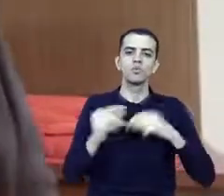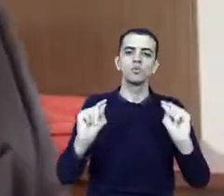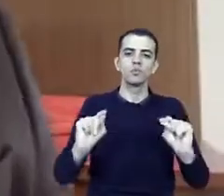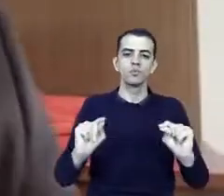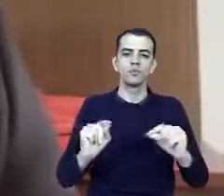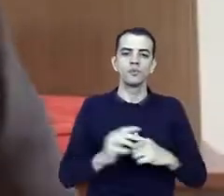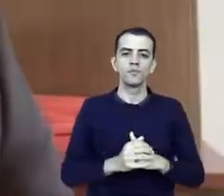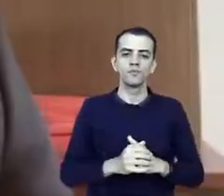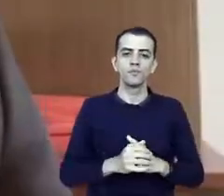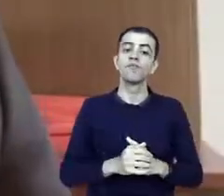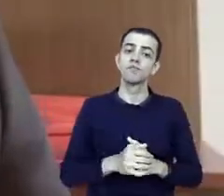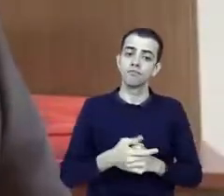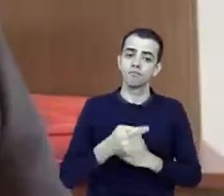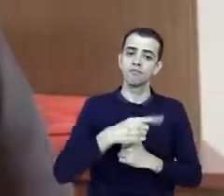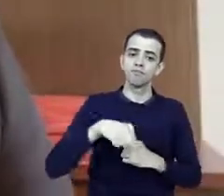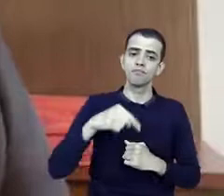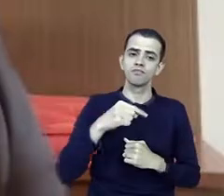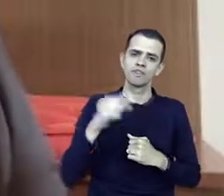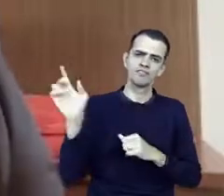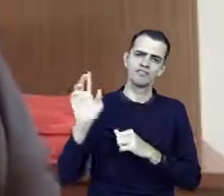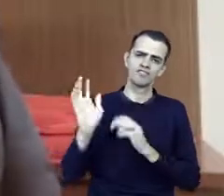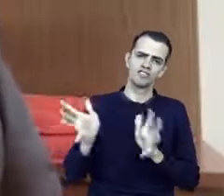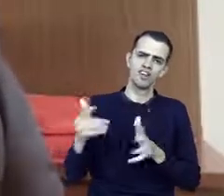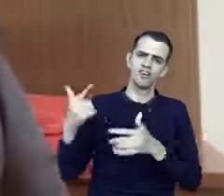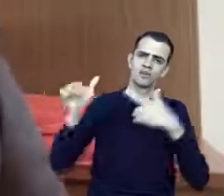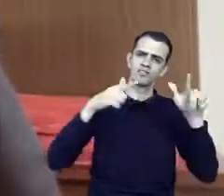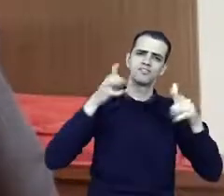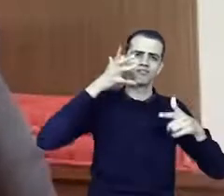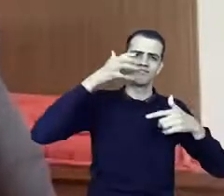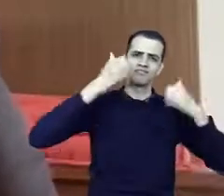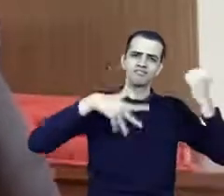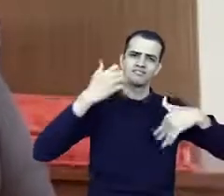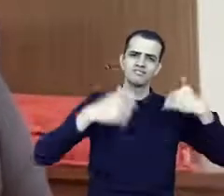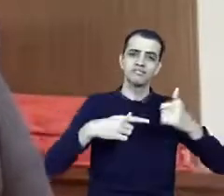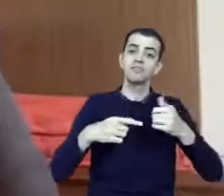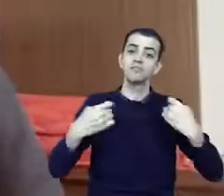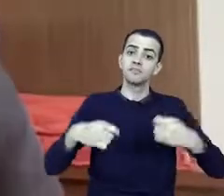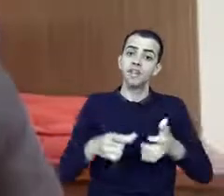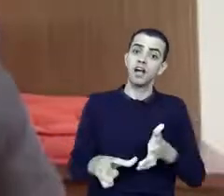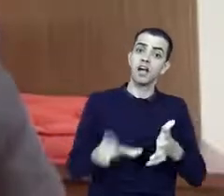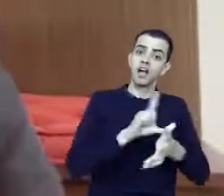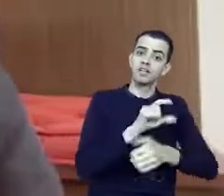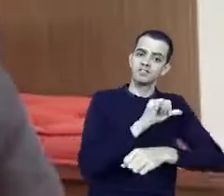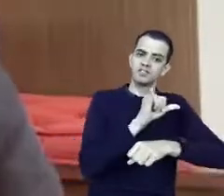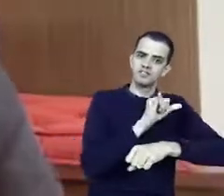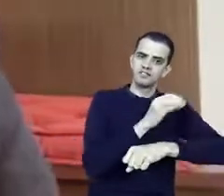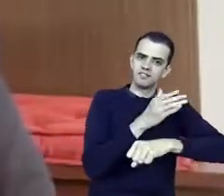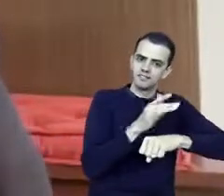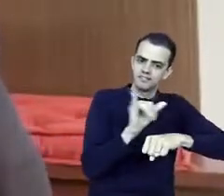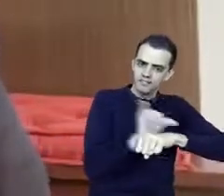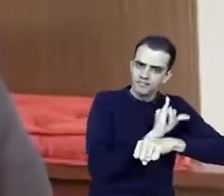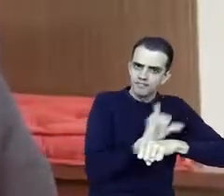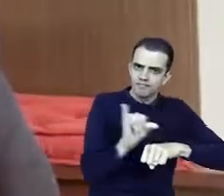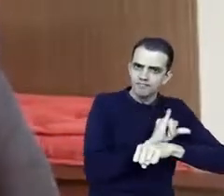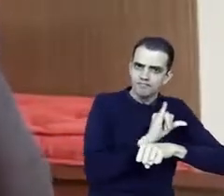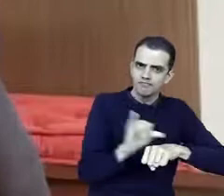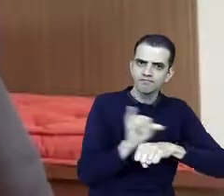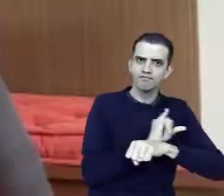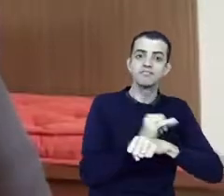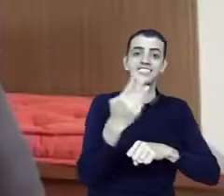gente, como muito bem falado já, é um envolto do planejamento 3D, da preparação